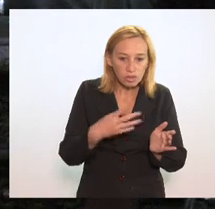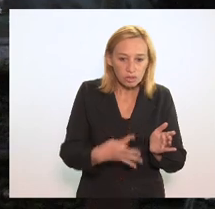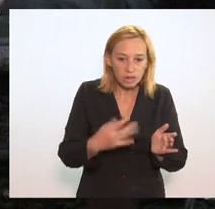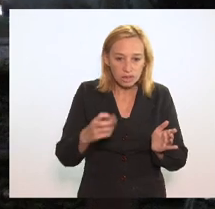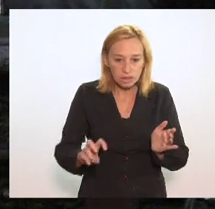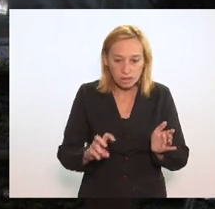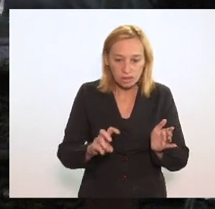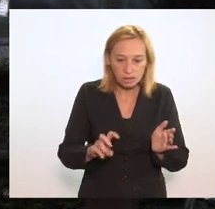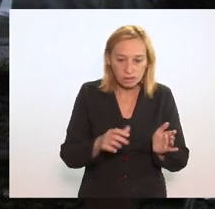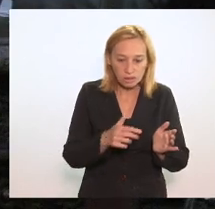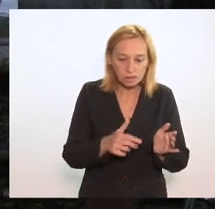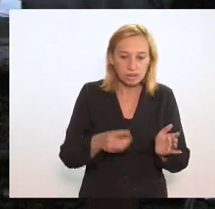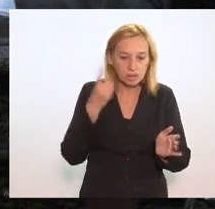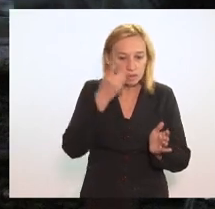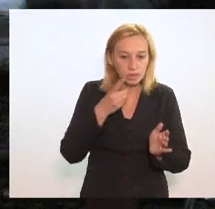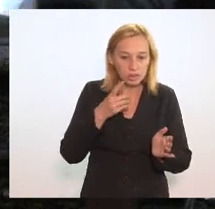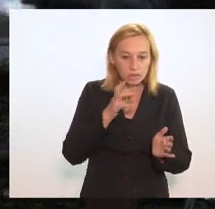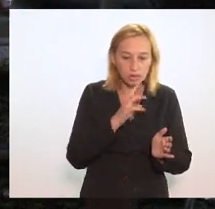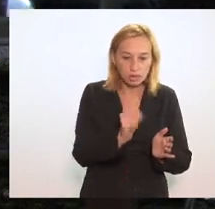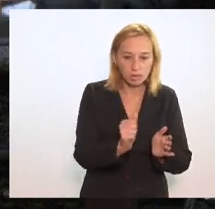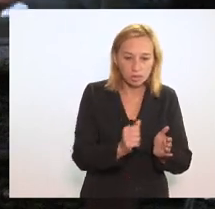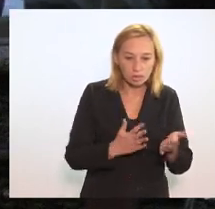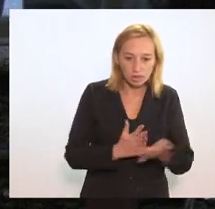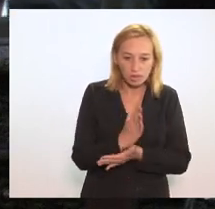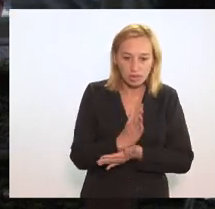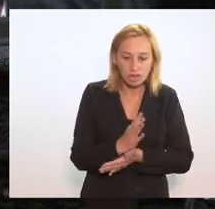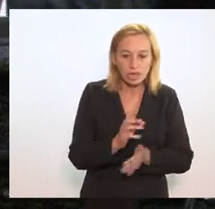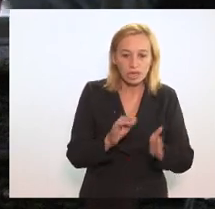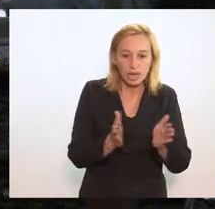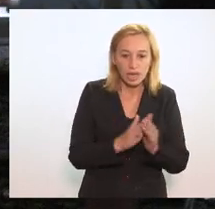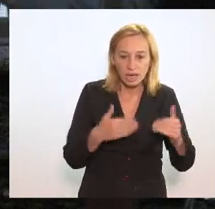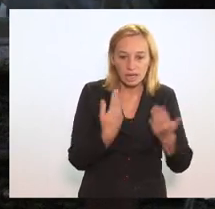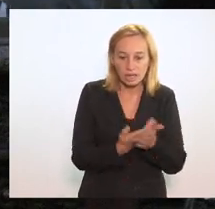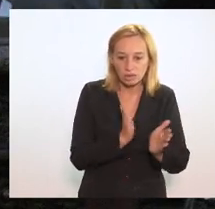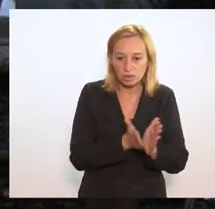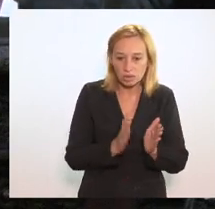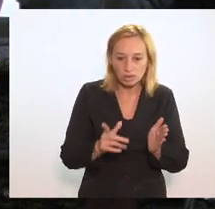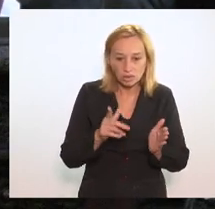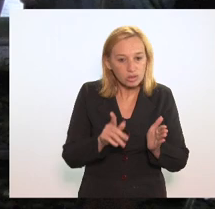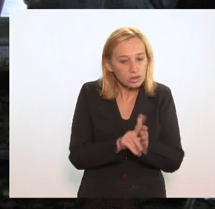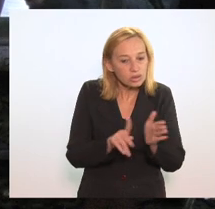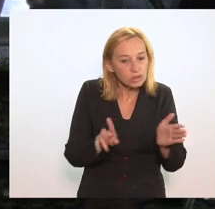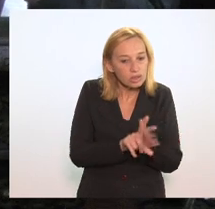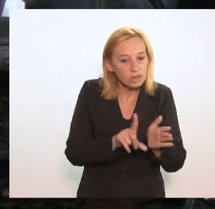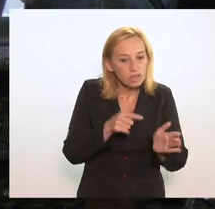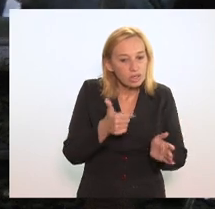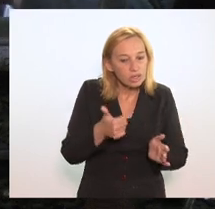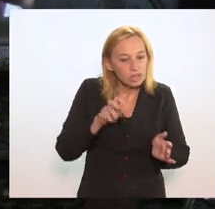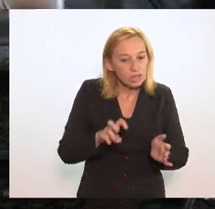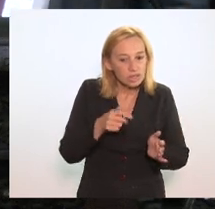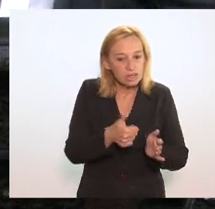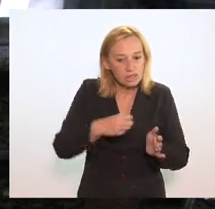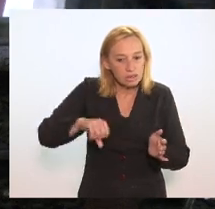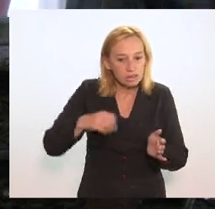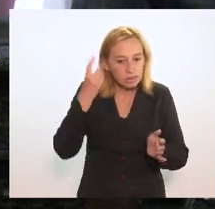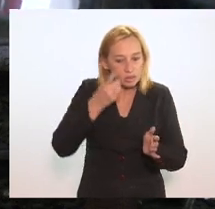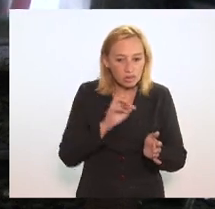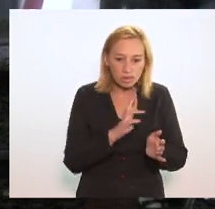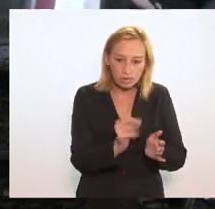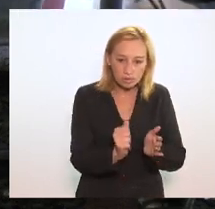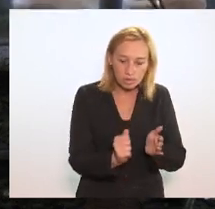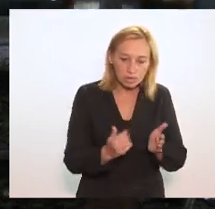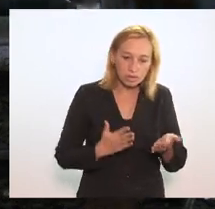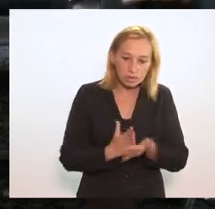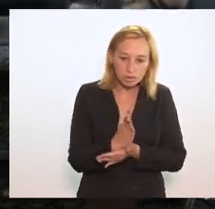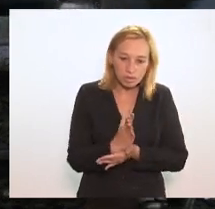3645/21, deputado Rodrigo Amorim. Senhores que aprovam nisso, como estão aprovados. Requer inclusão na ordem do dia do projeto de lei 1315/19, deputado Rodrigo Amorim. Senhores que